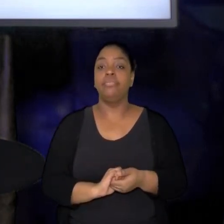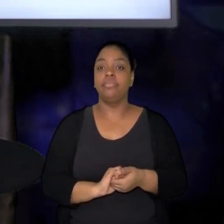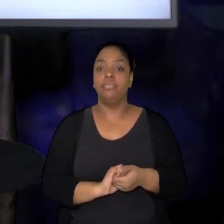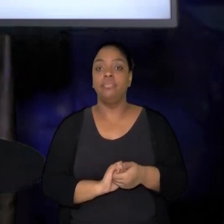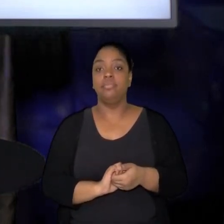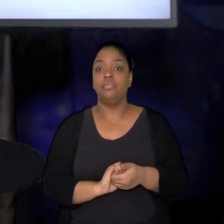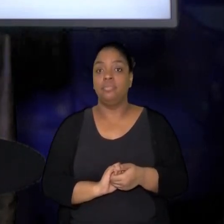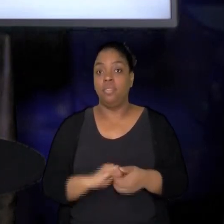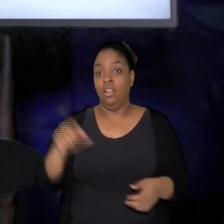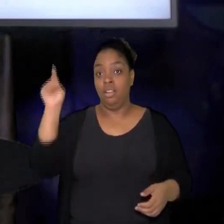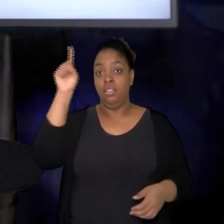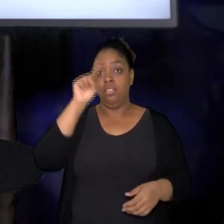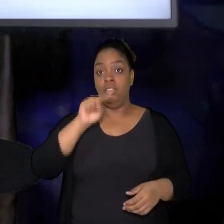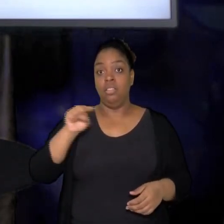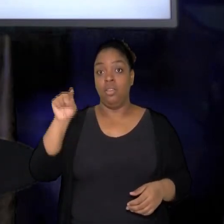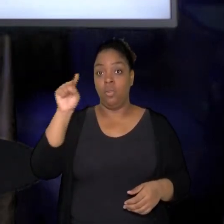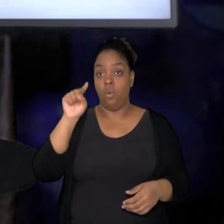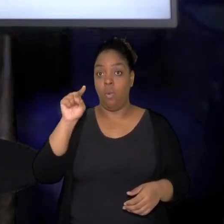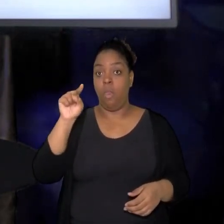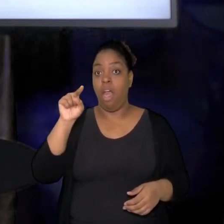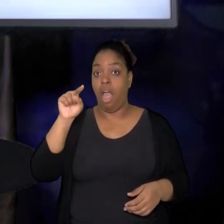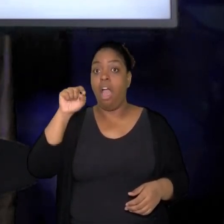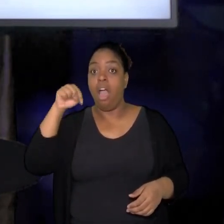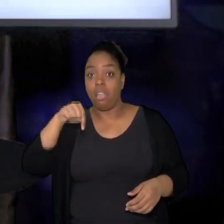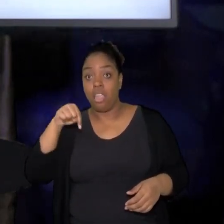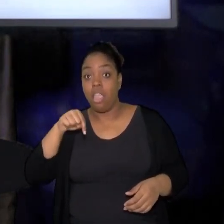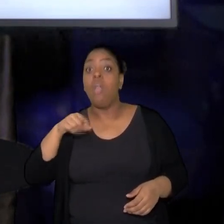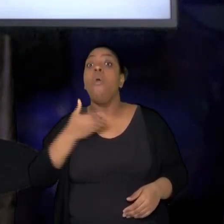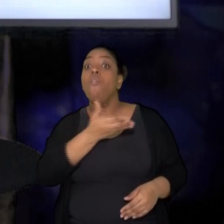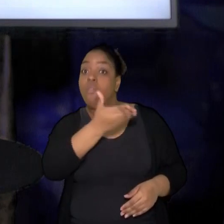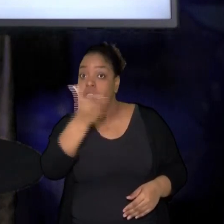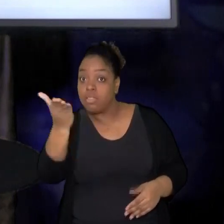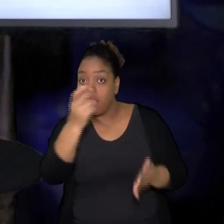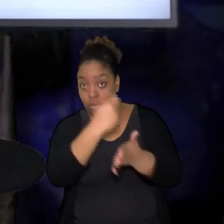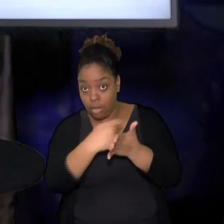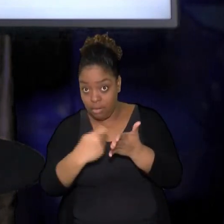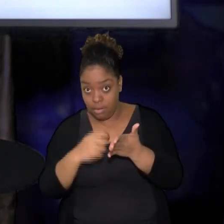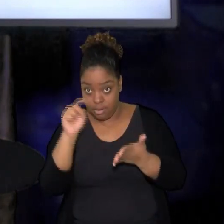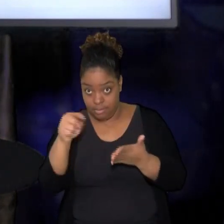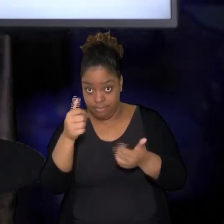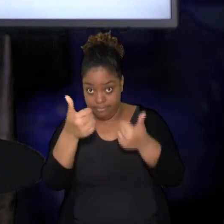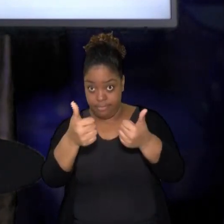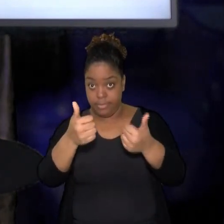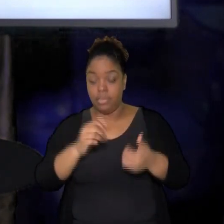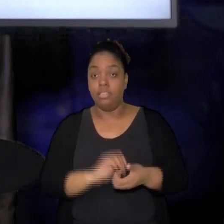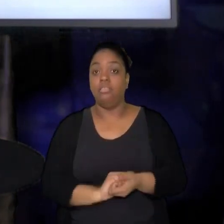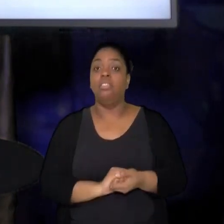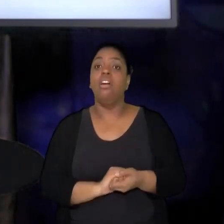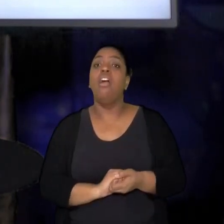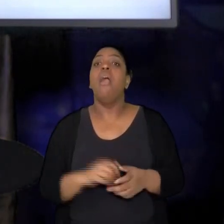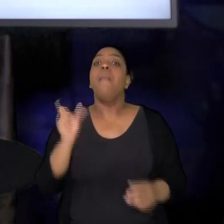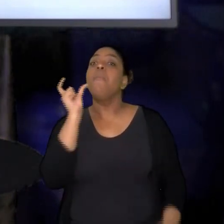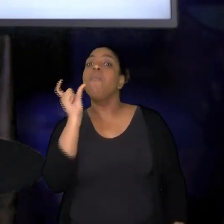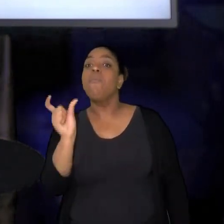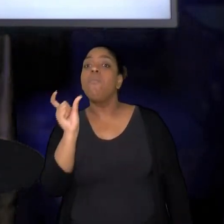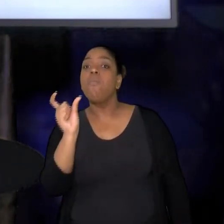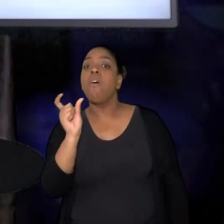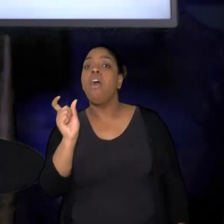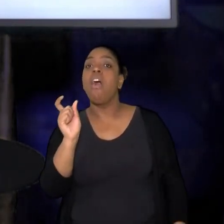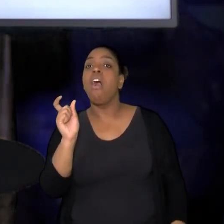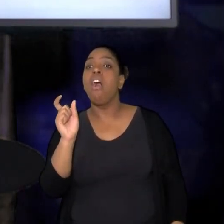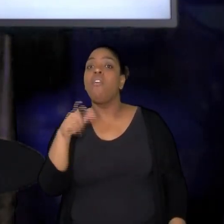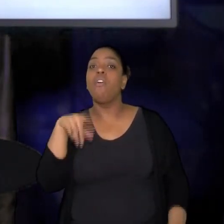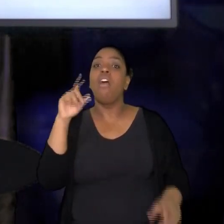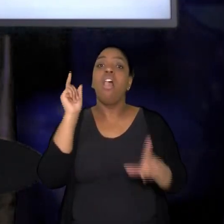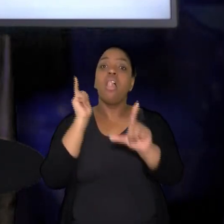enquanto eu vou circulando daqui, vocês vão escrevendo daí. Quais palavras foram escritas com